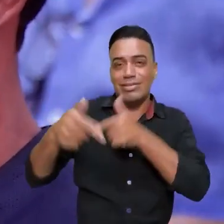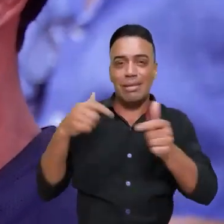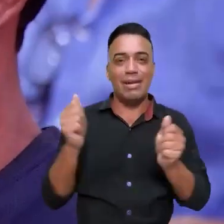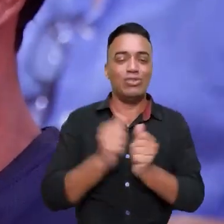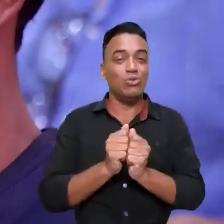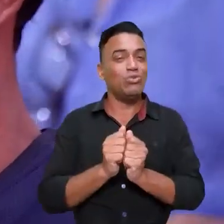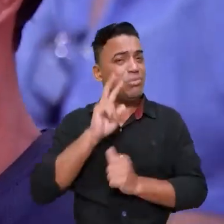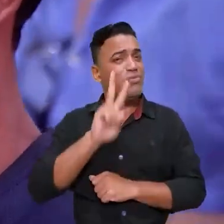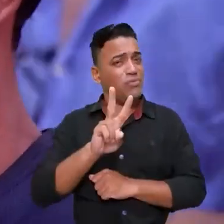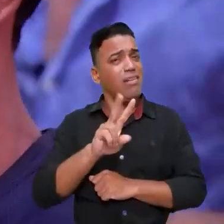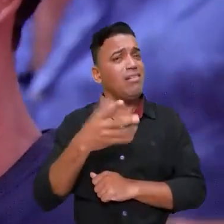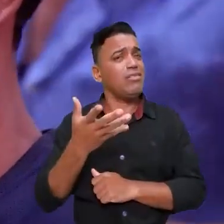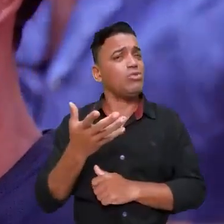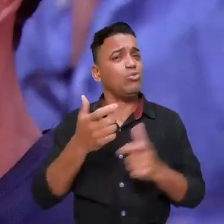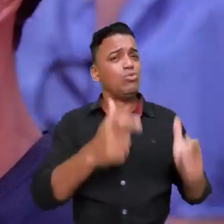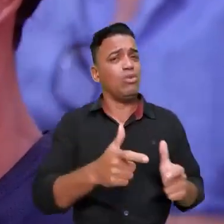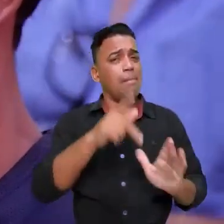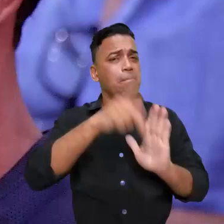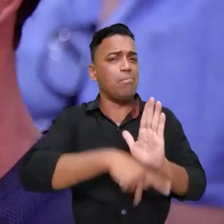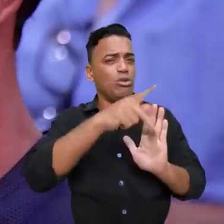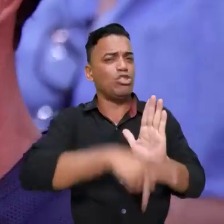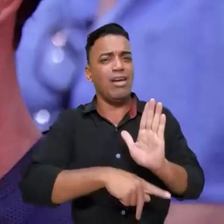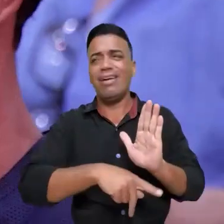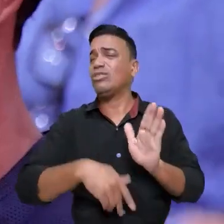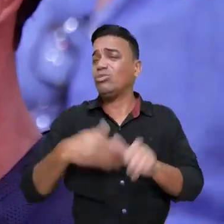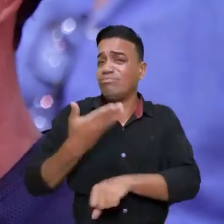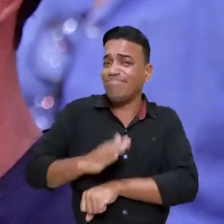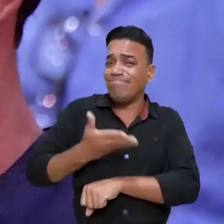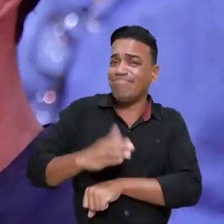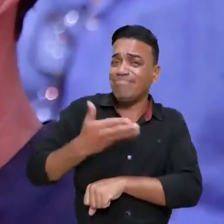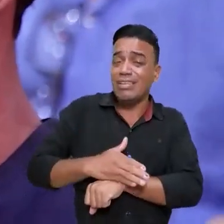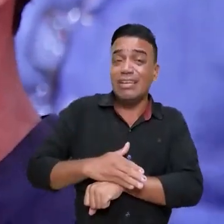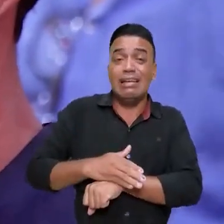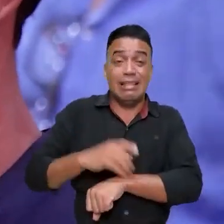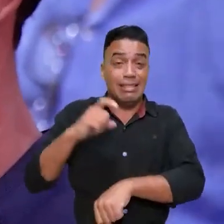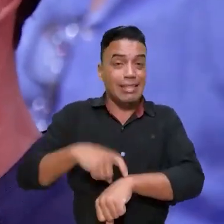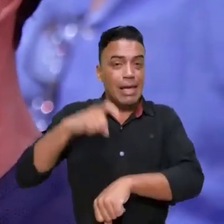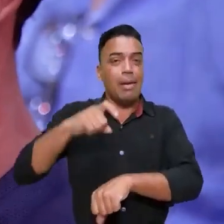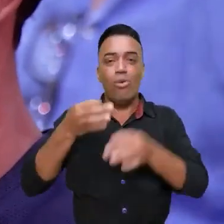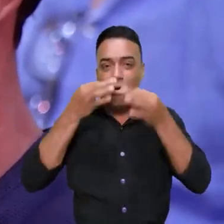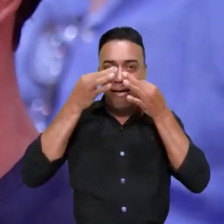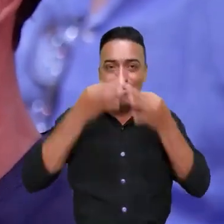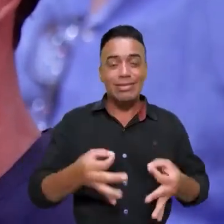eu me vejo nesse lugar, eu me vejo buscando projetos, mas no exercício de só dar tempo e